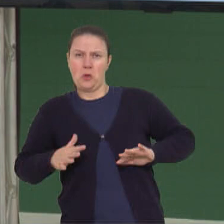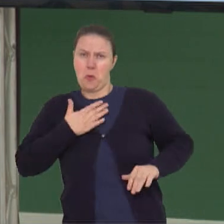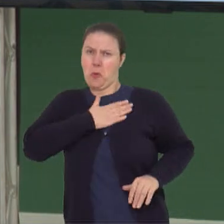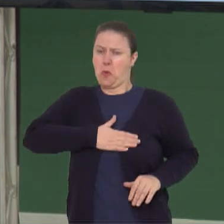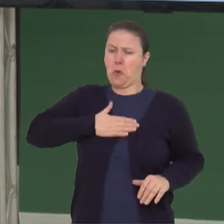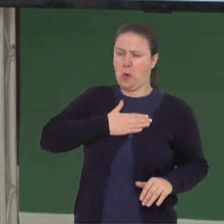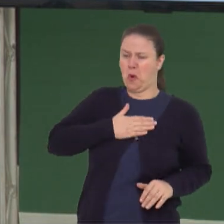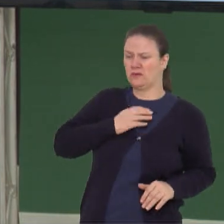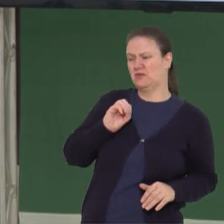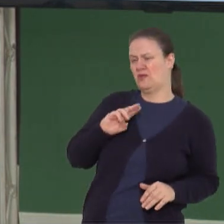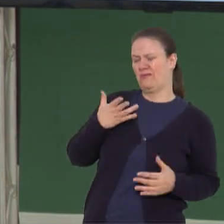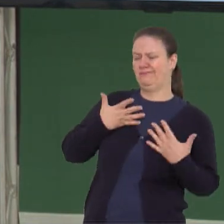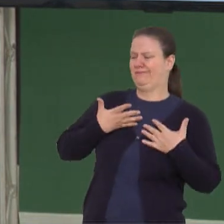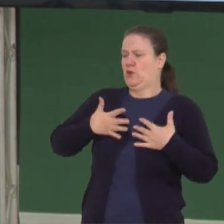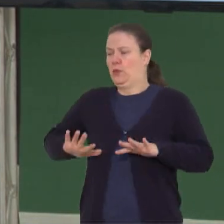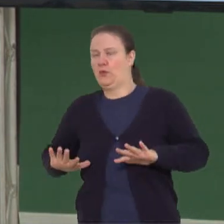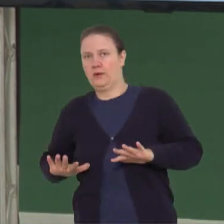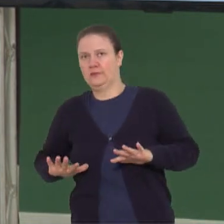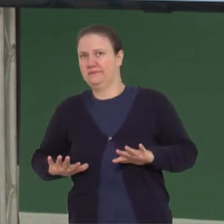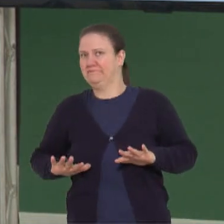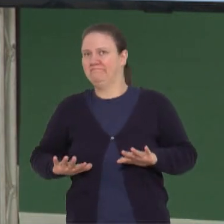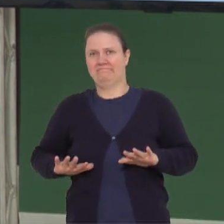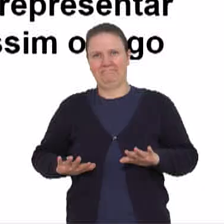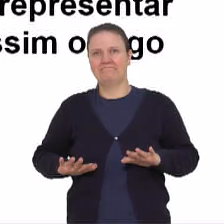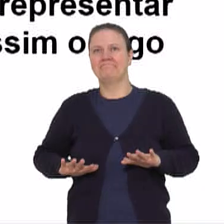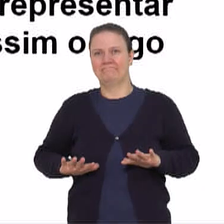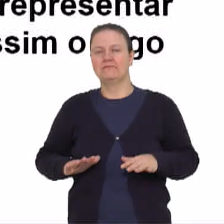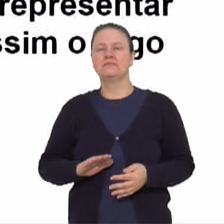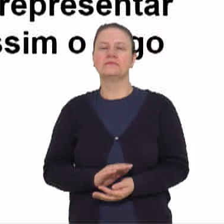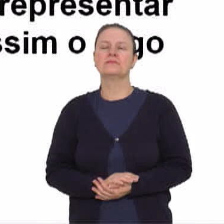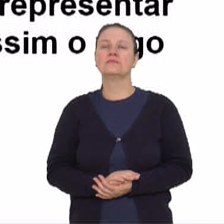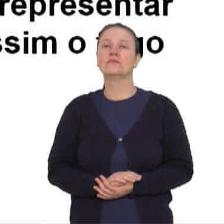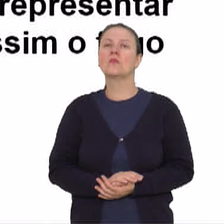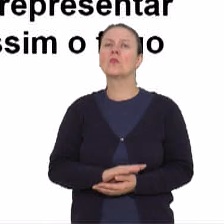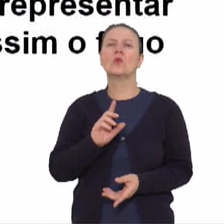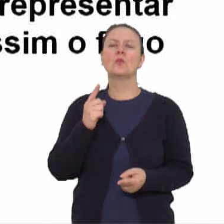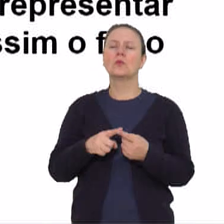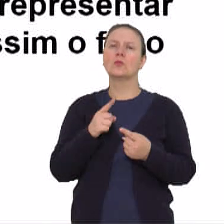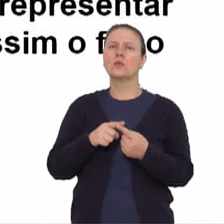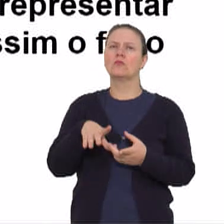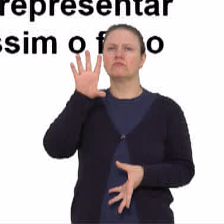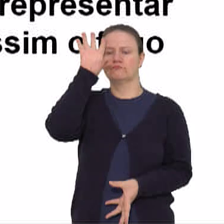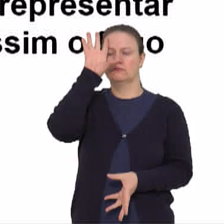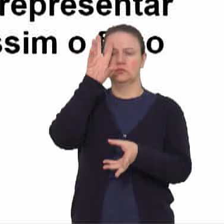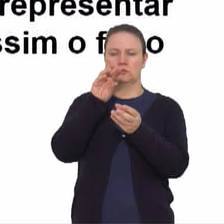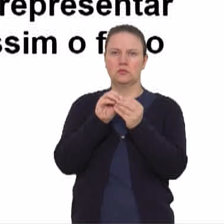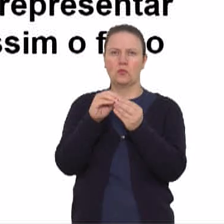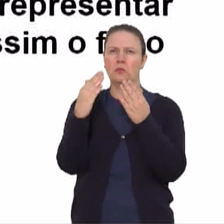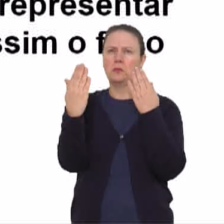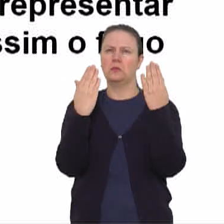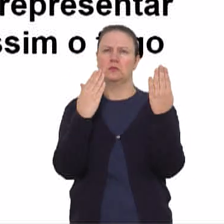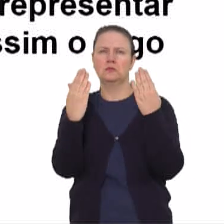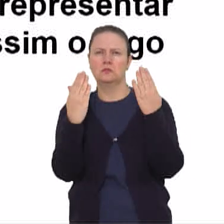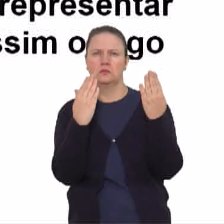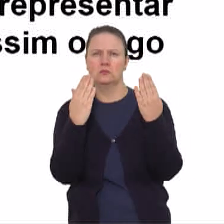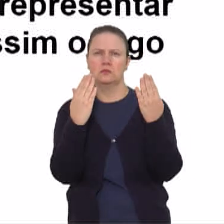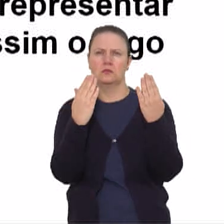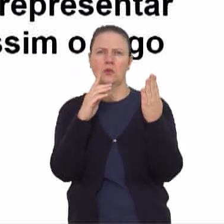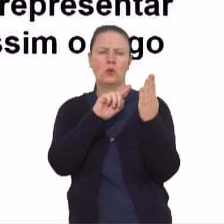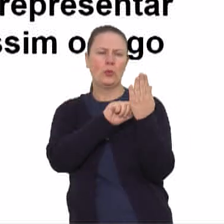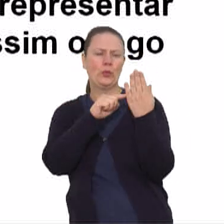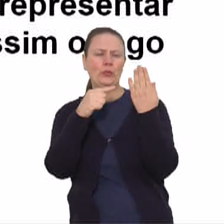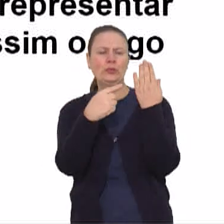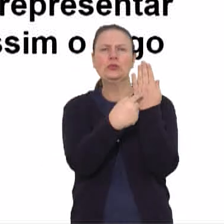não. Por que devemos entender o fogo como metáfora e não como elemento natural?